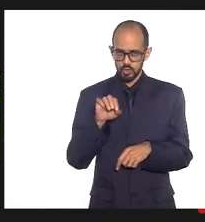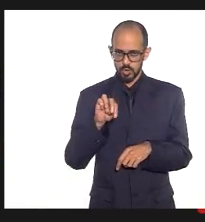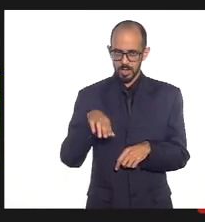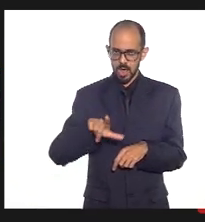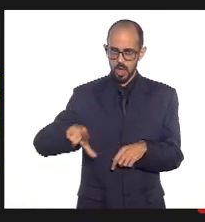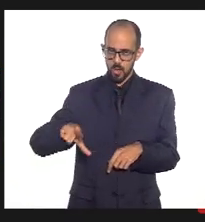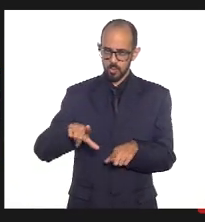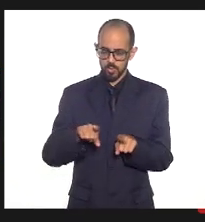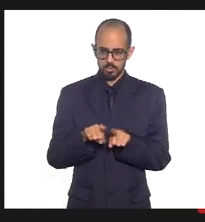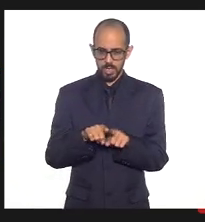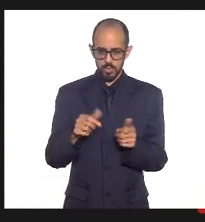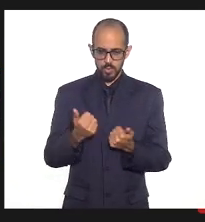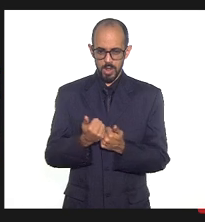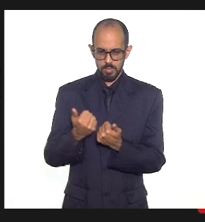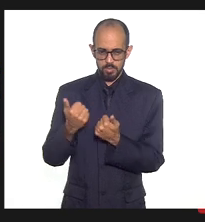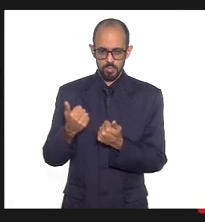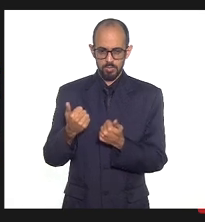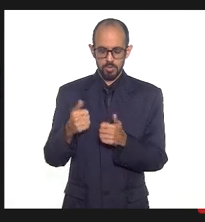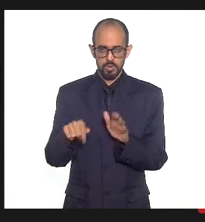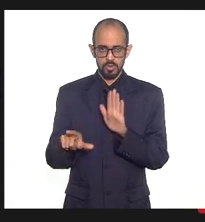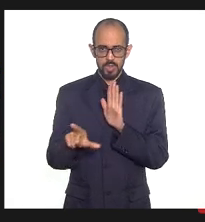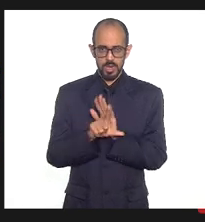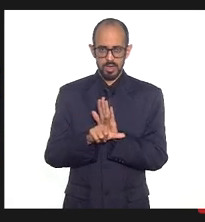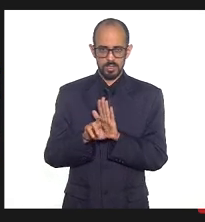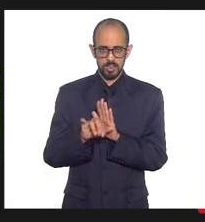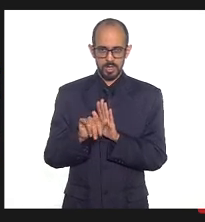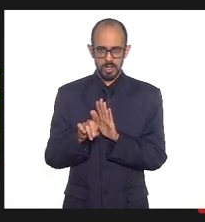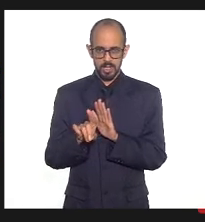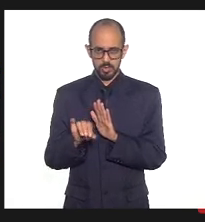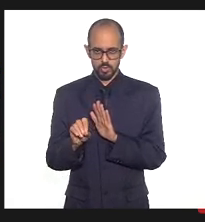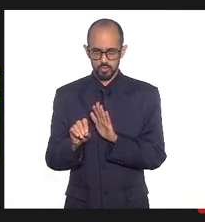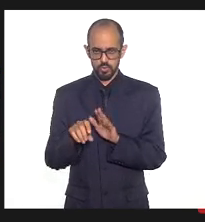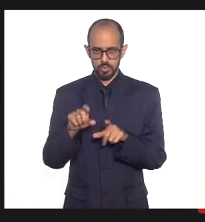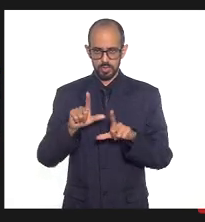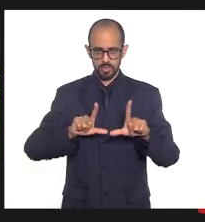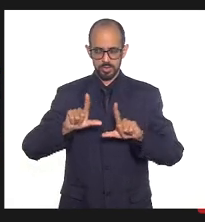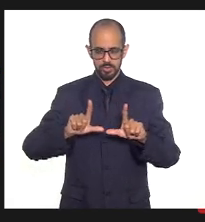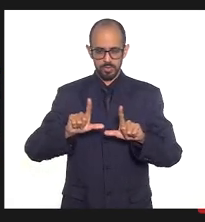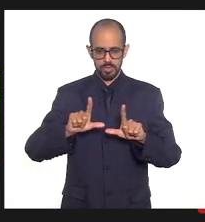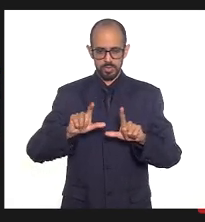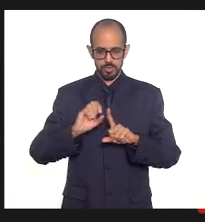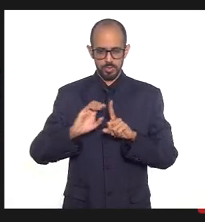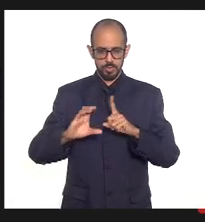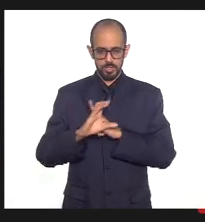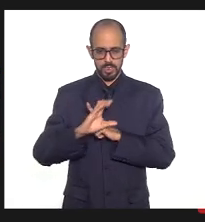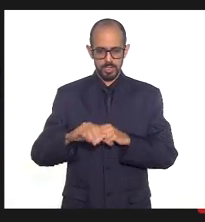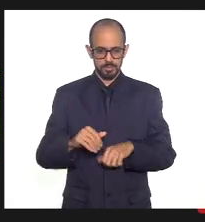como já foi colocado, dessa lei das rádios e das TVs comunitárias,